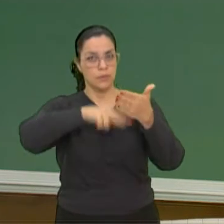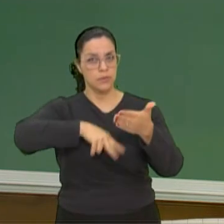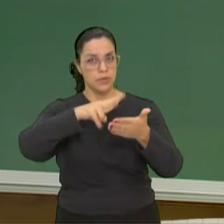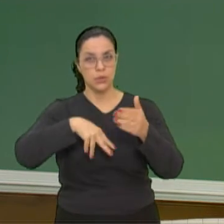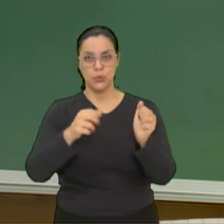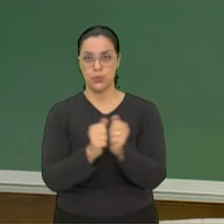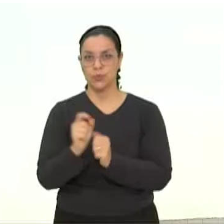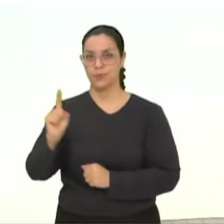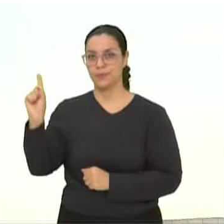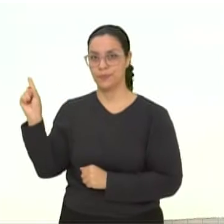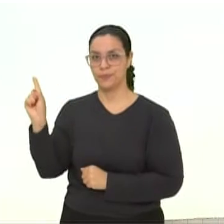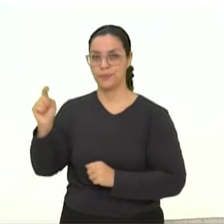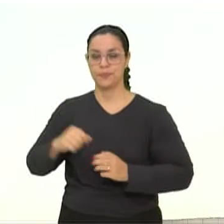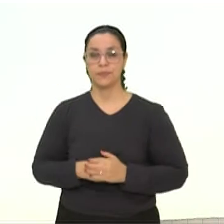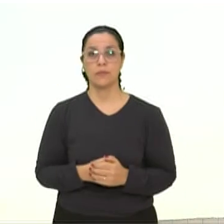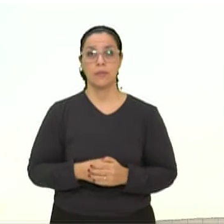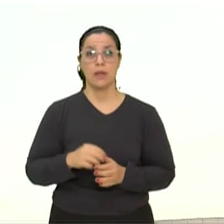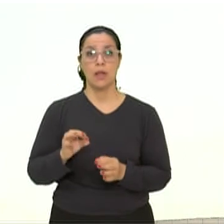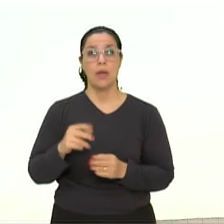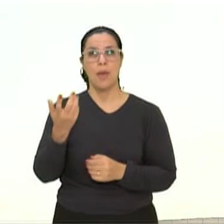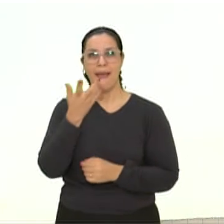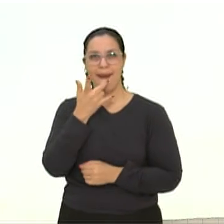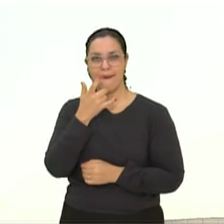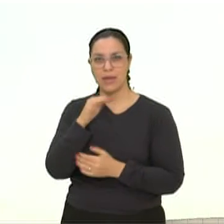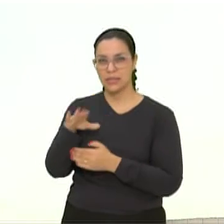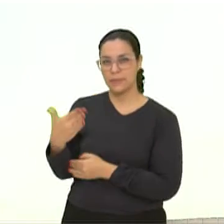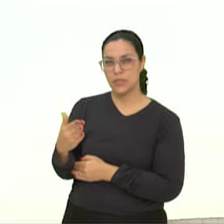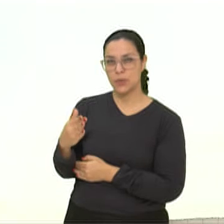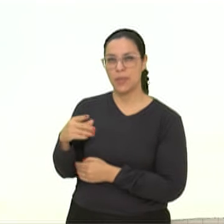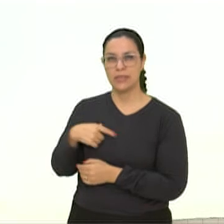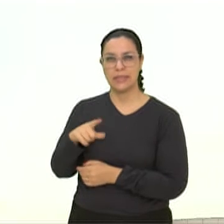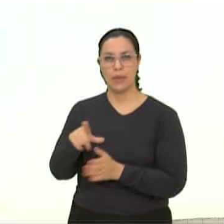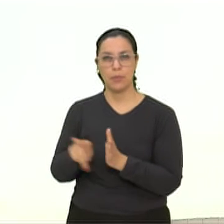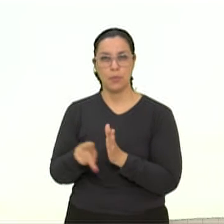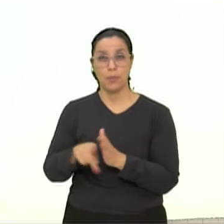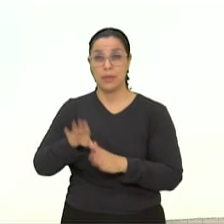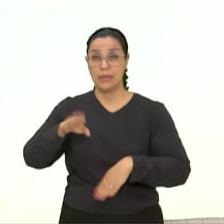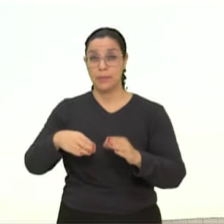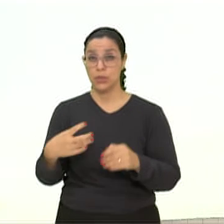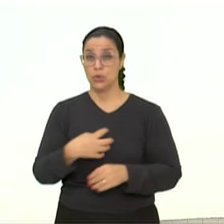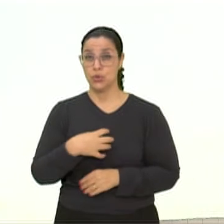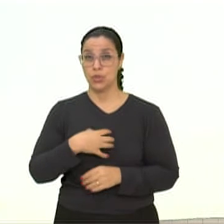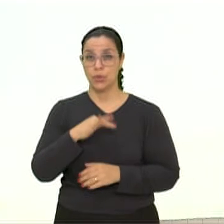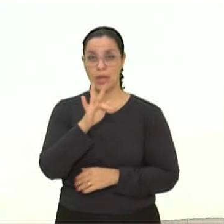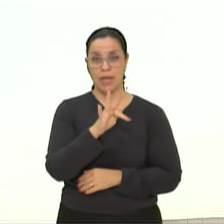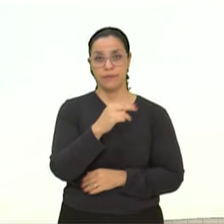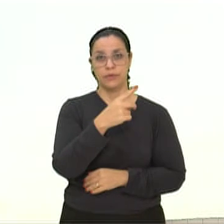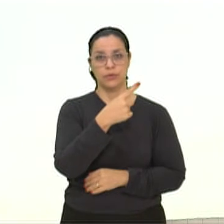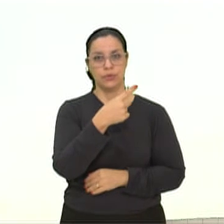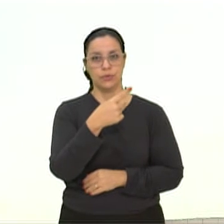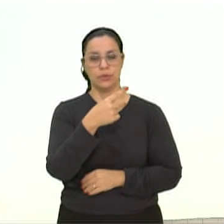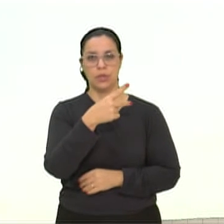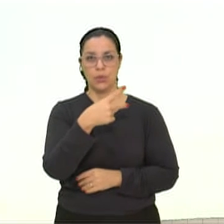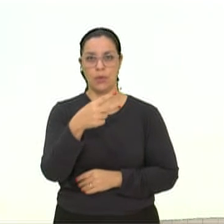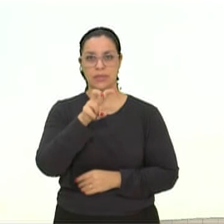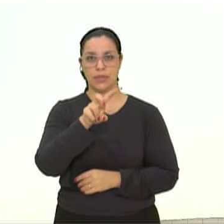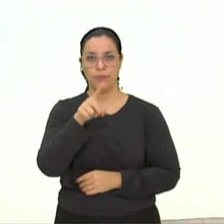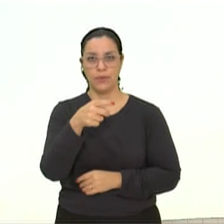na leitura. A altura média de uma criança pode ser estimada por meio da fórmula f de x igual